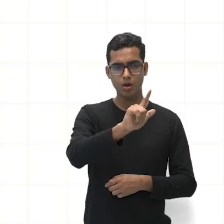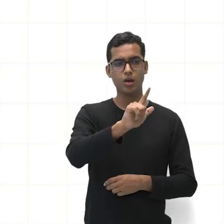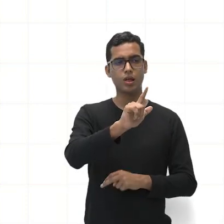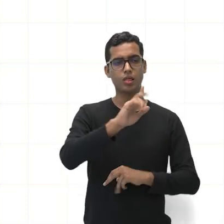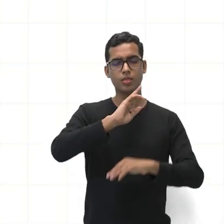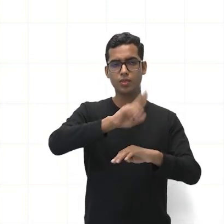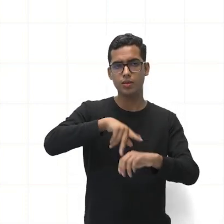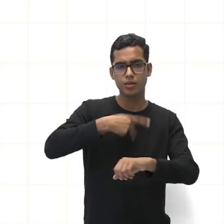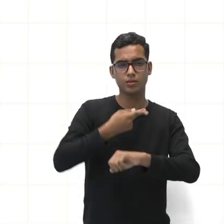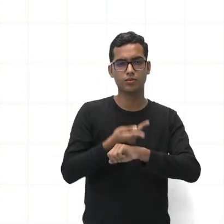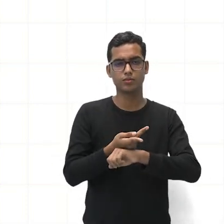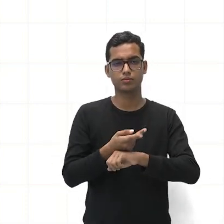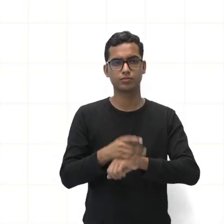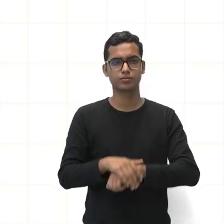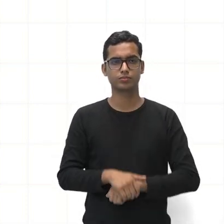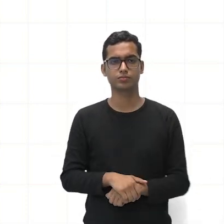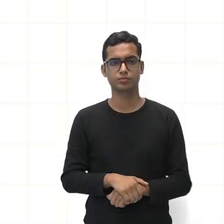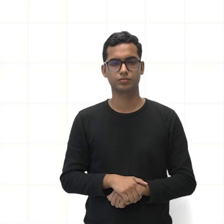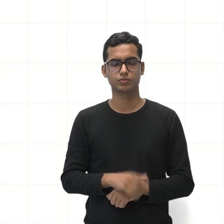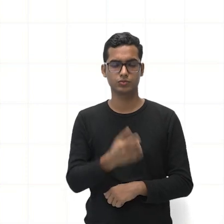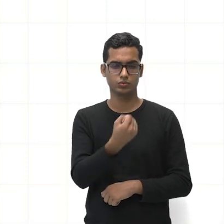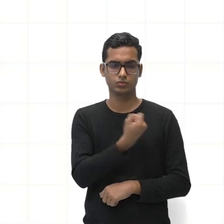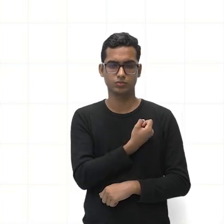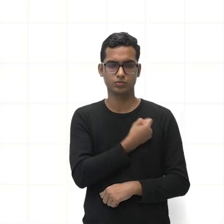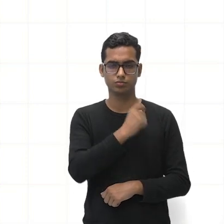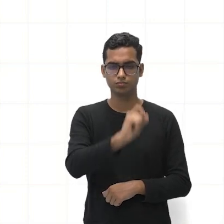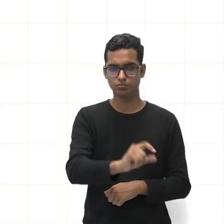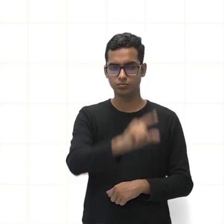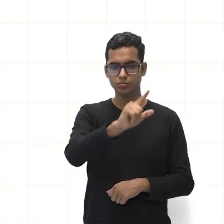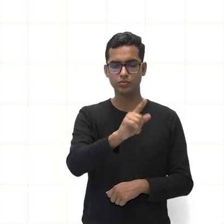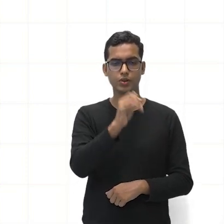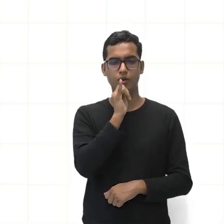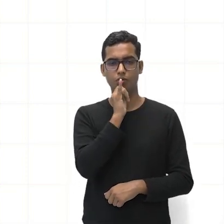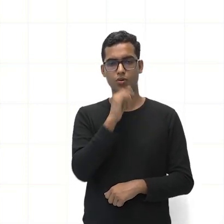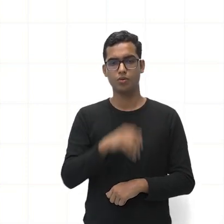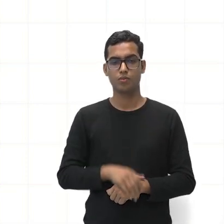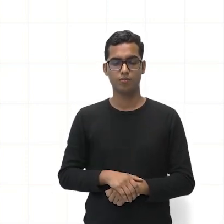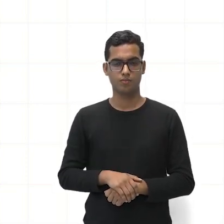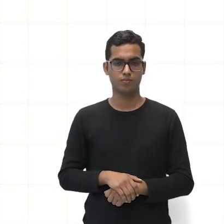certo? Você tem aí a maior parcela, no caso aí que foi o